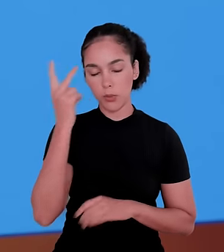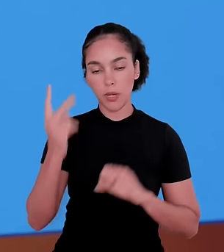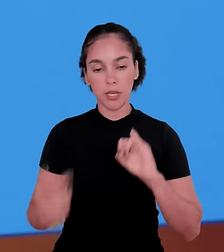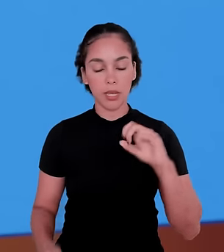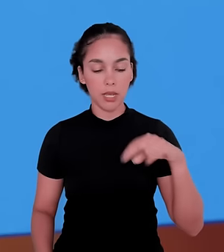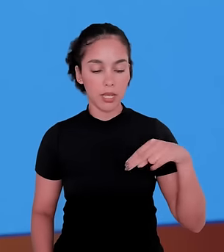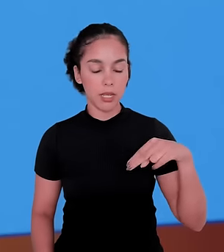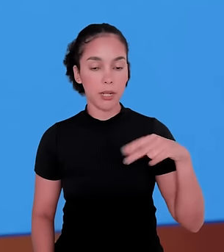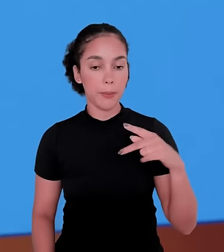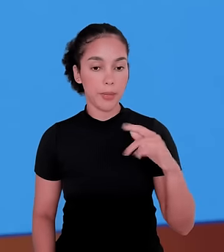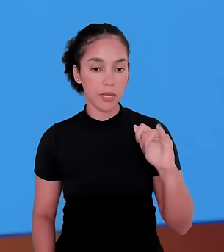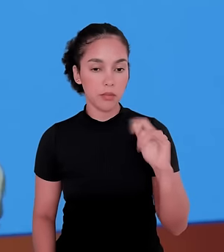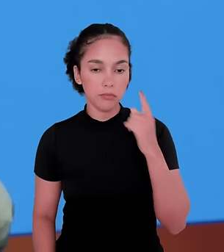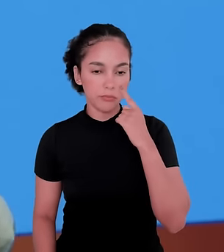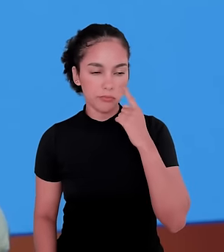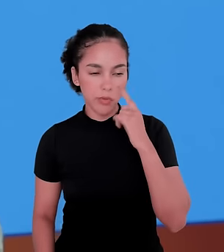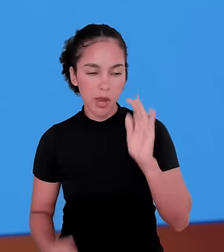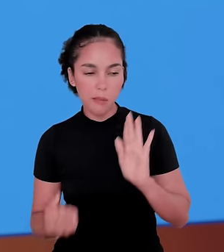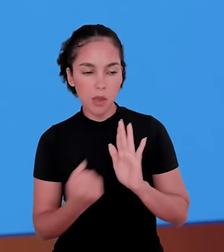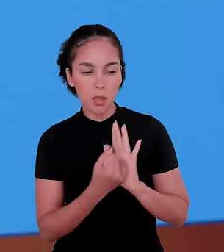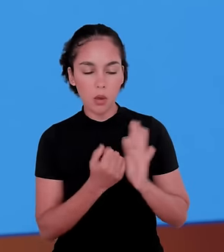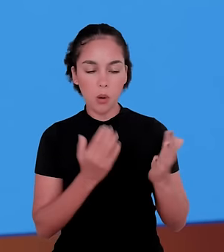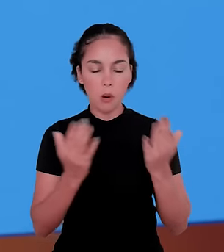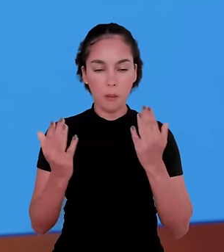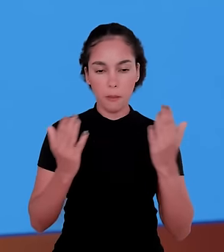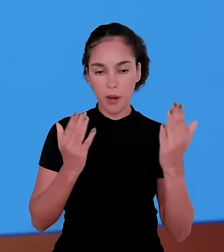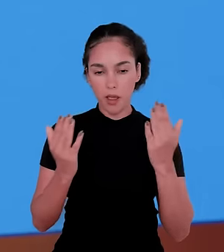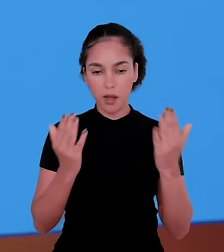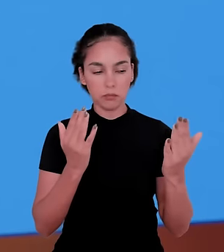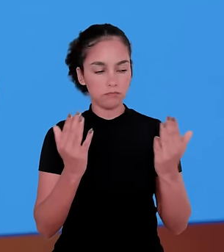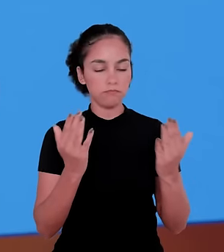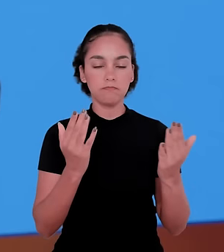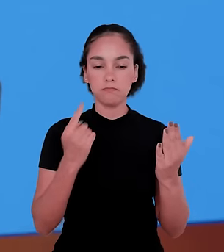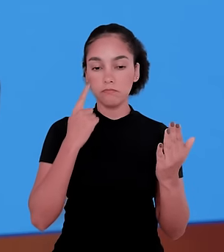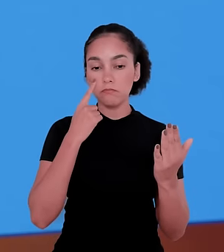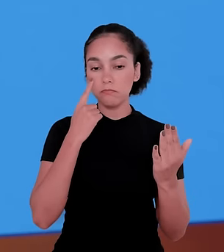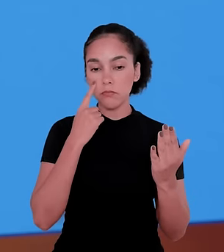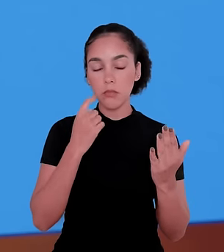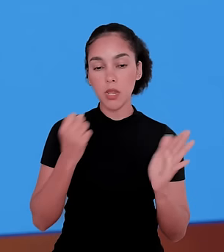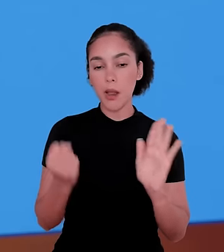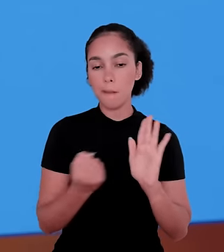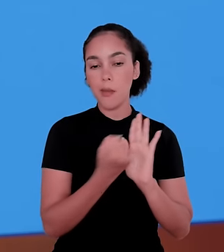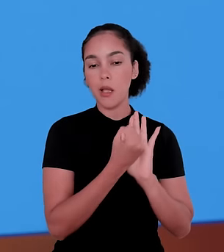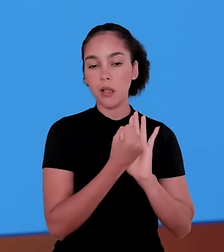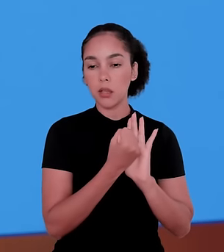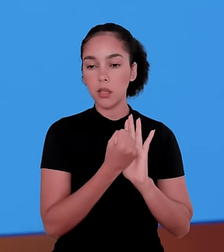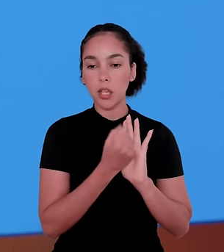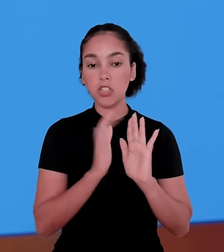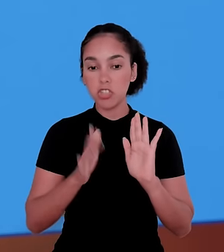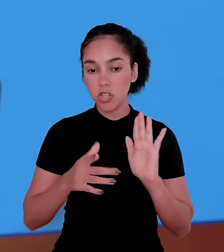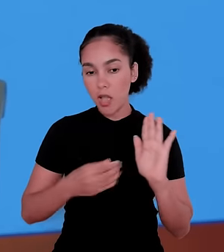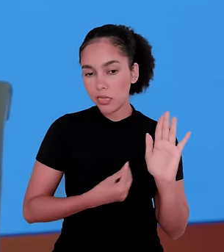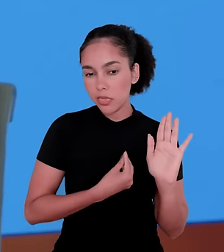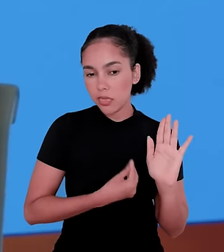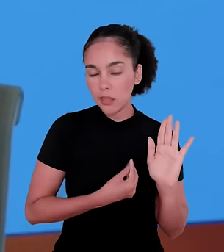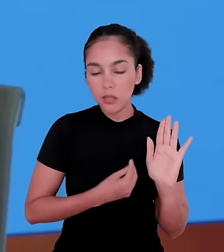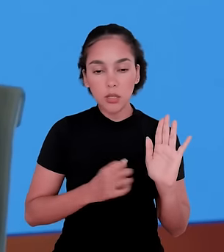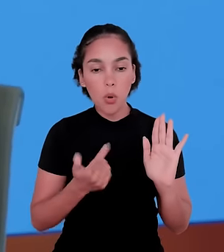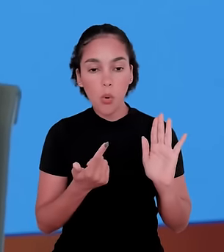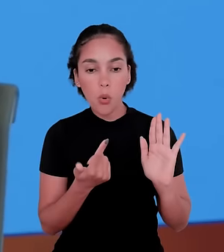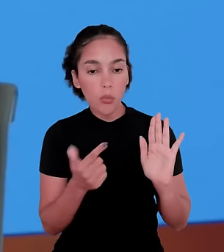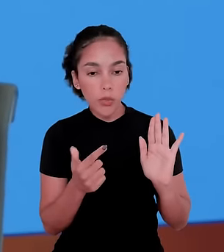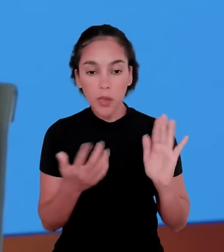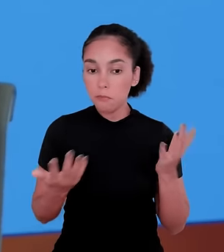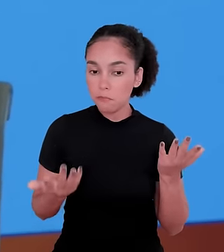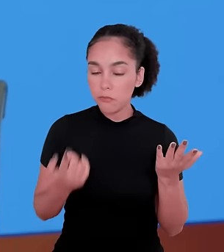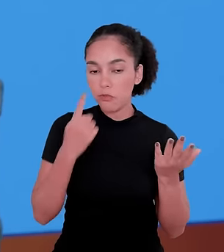vai olhar aquela marca e vai comparar no banco de dados do INPI e verificar se aquela marca que ela tem já existe não existe vai